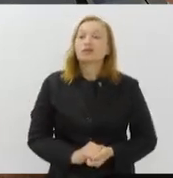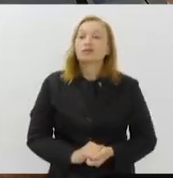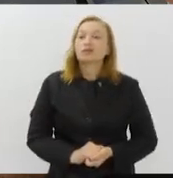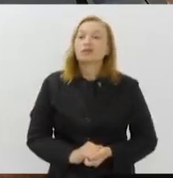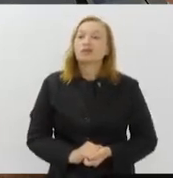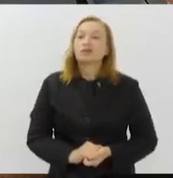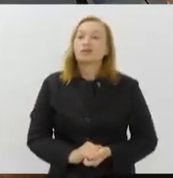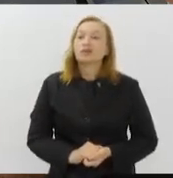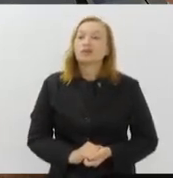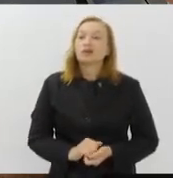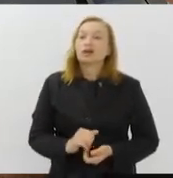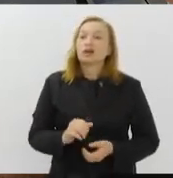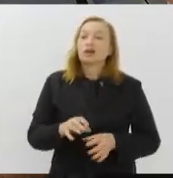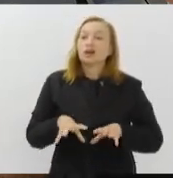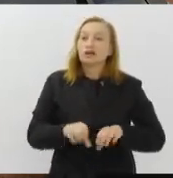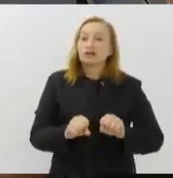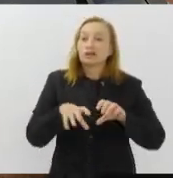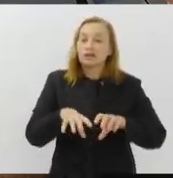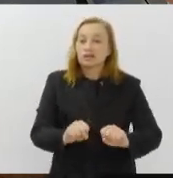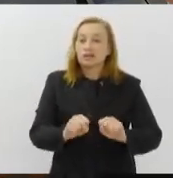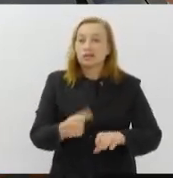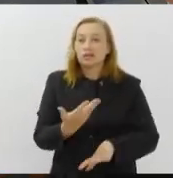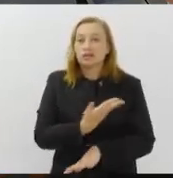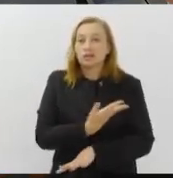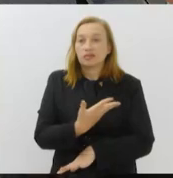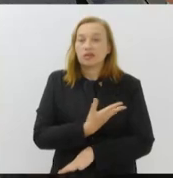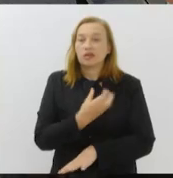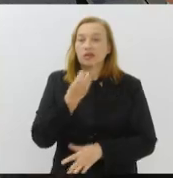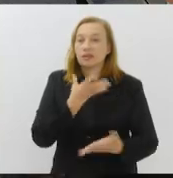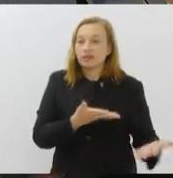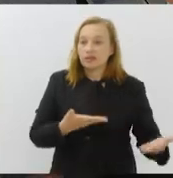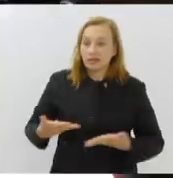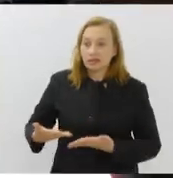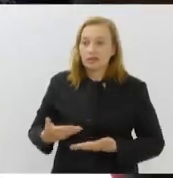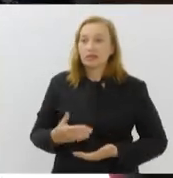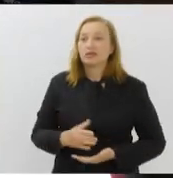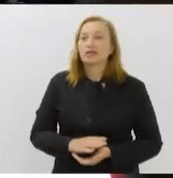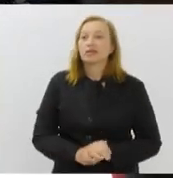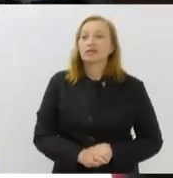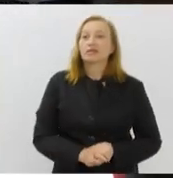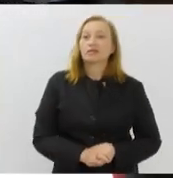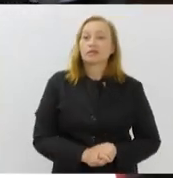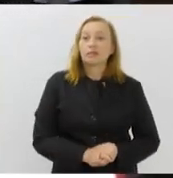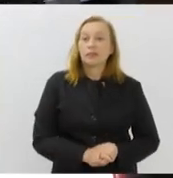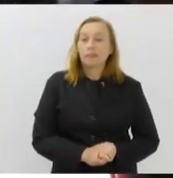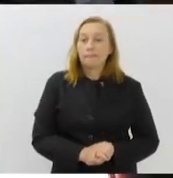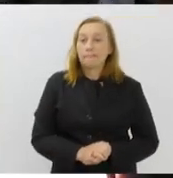alimentos, artesãos e amigos. Seja bem-vinda, Berna.